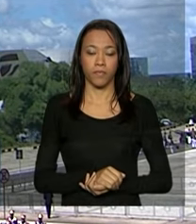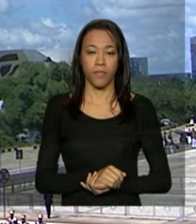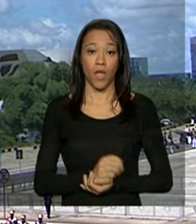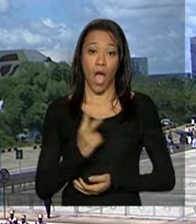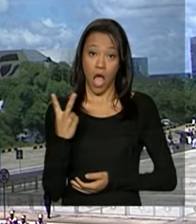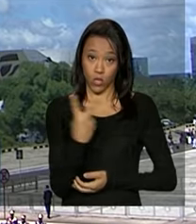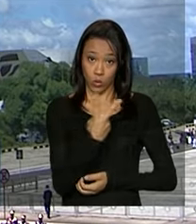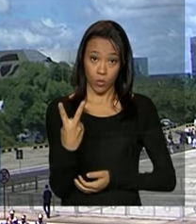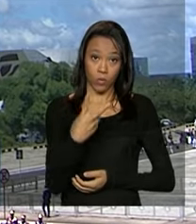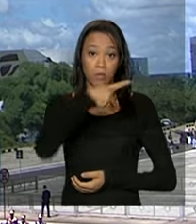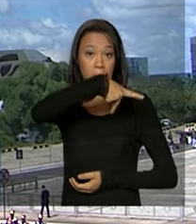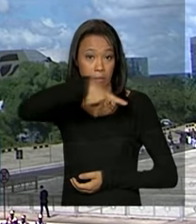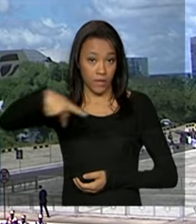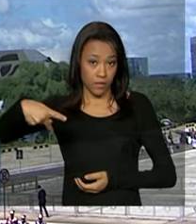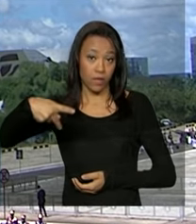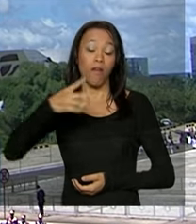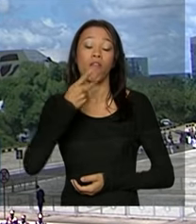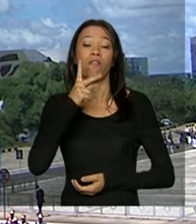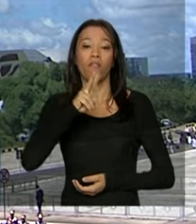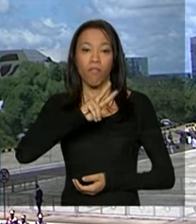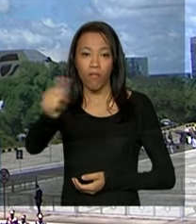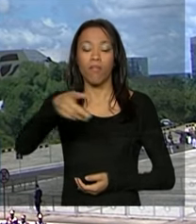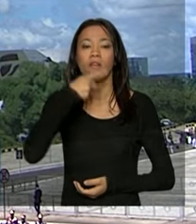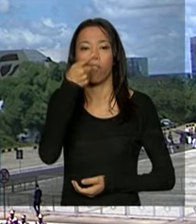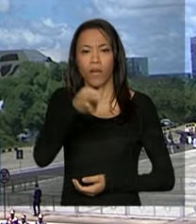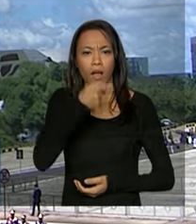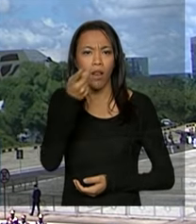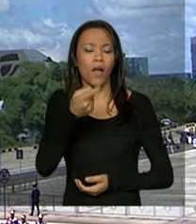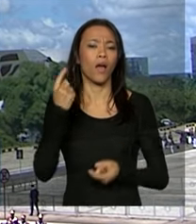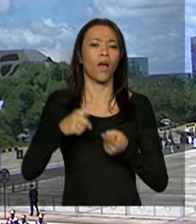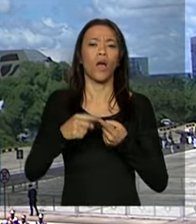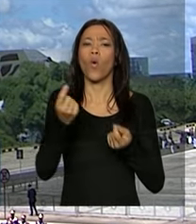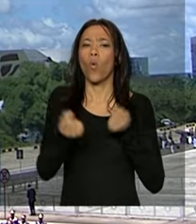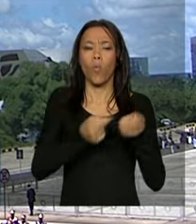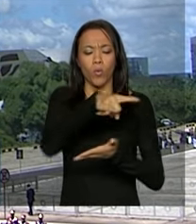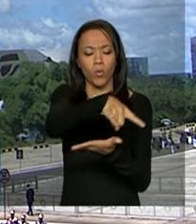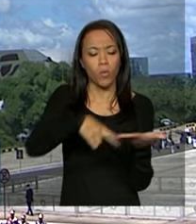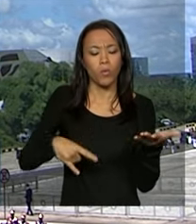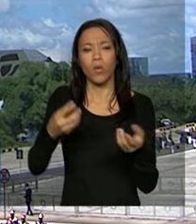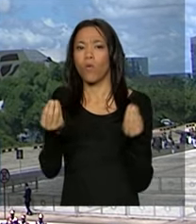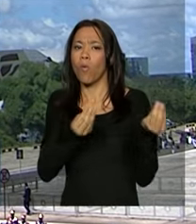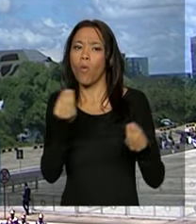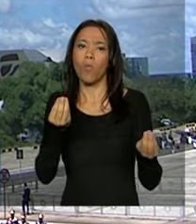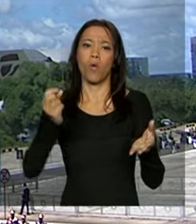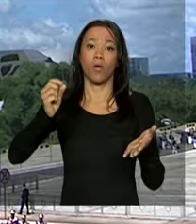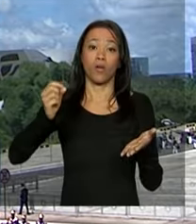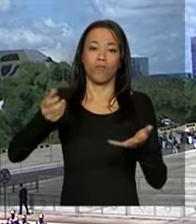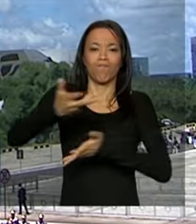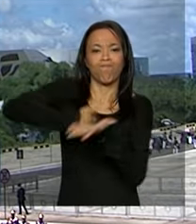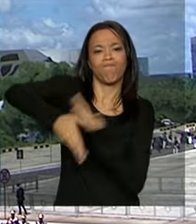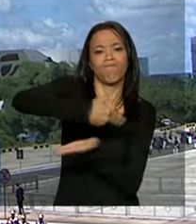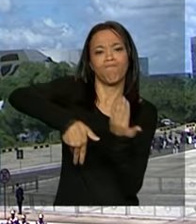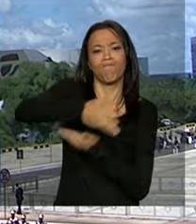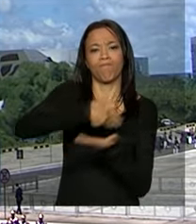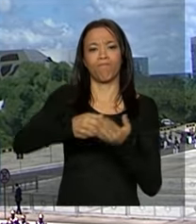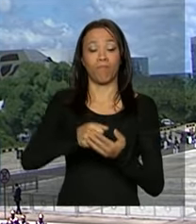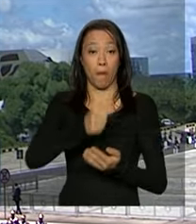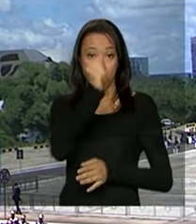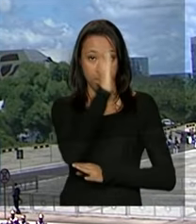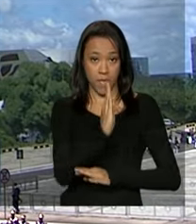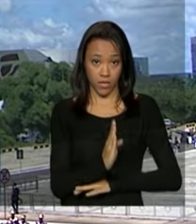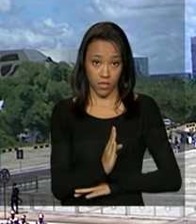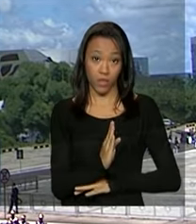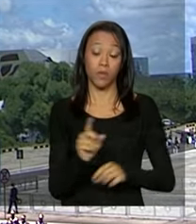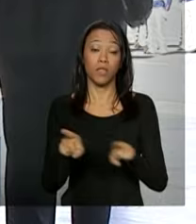Elas vão tratar da agenda bilateral e vão discutir formas de aprofundar a relação entre Brasil e